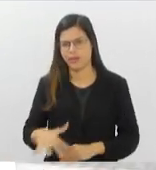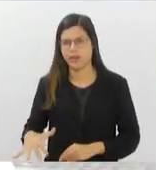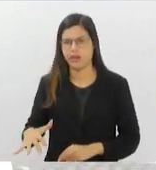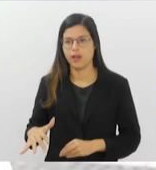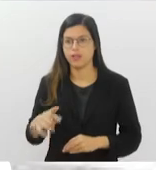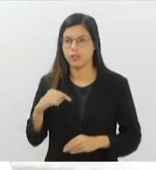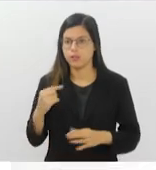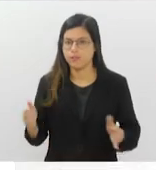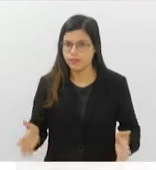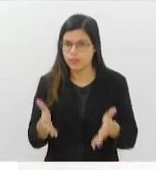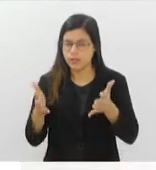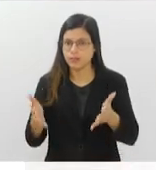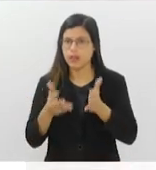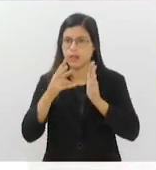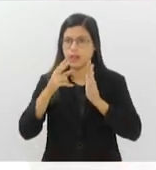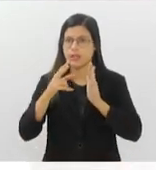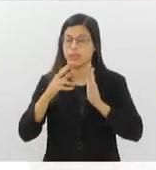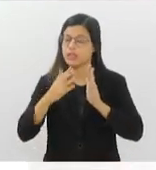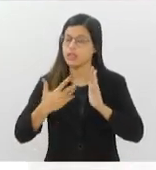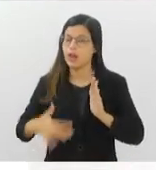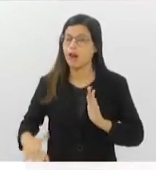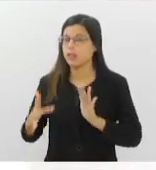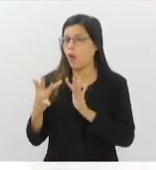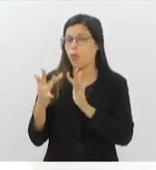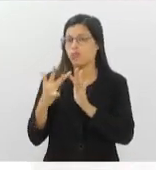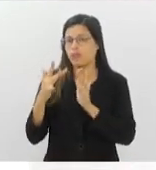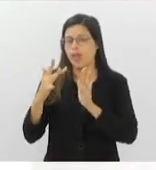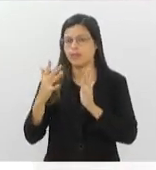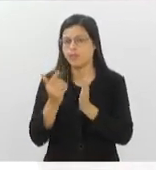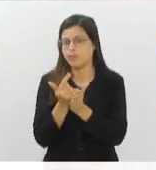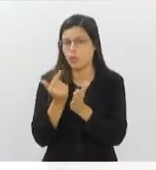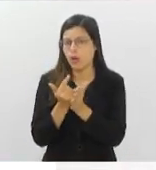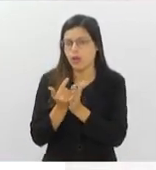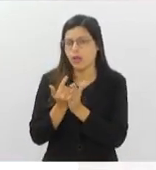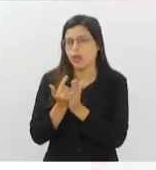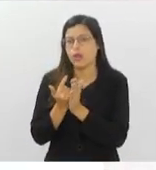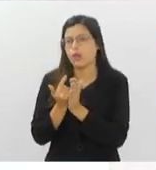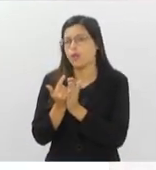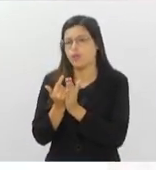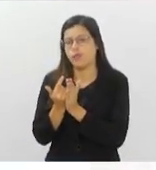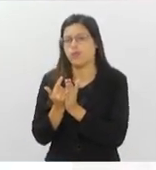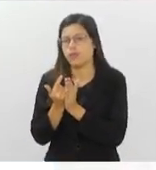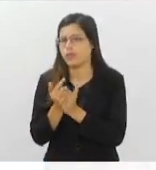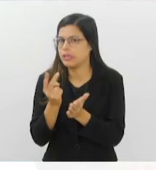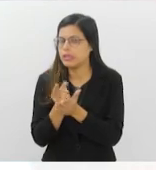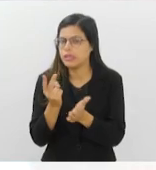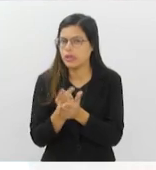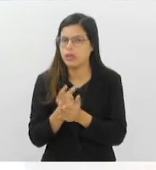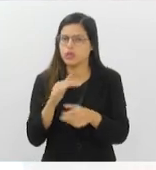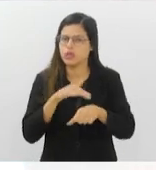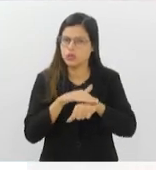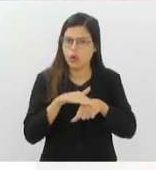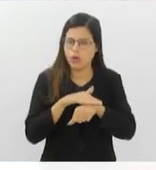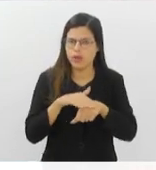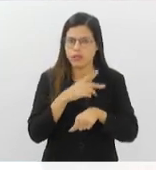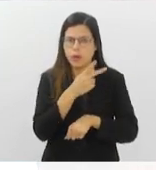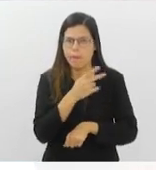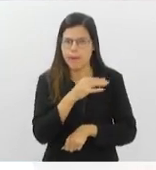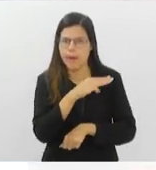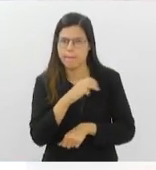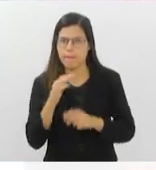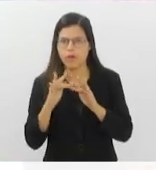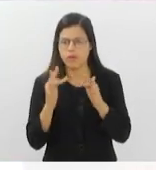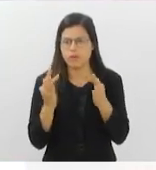incentiva muito que essas crianças tenham contato com o livro quanto antes. Então a gente conversa com os pais para que eles possam apresentar esses livros para as